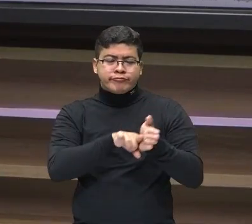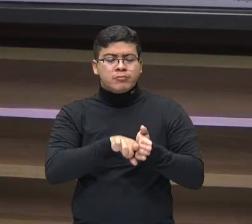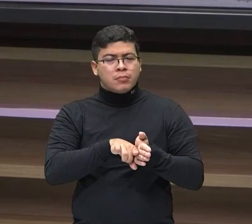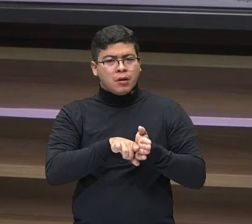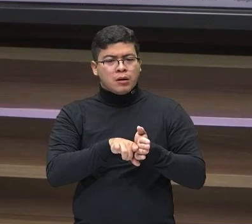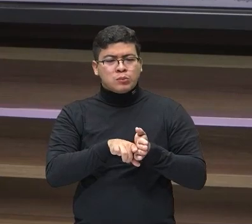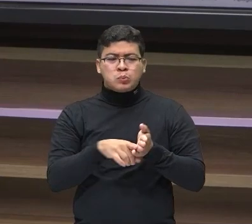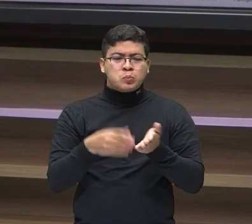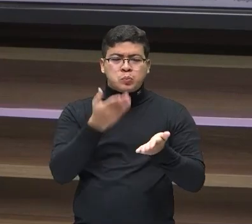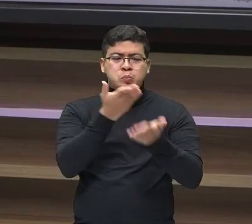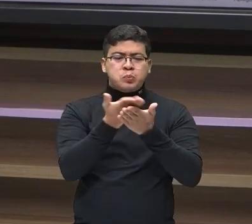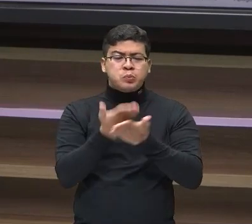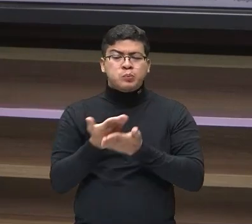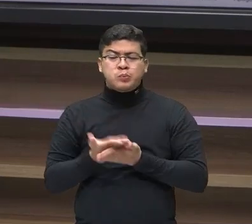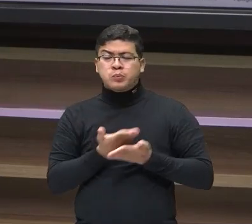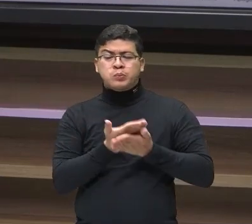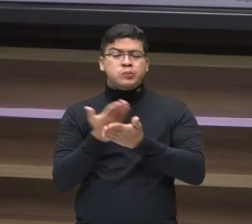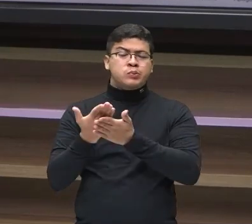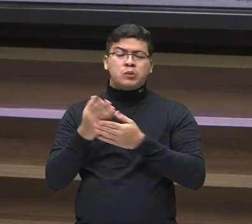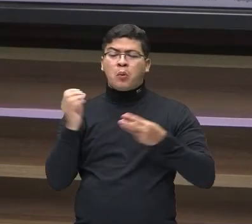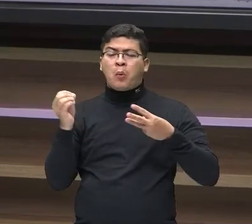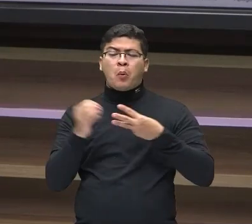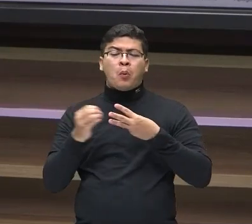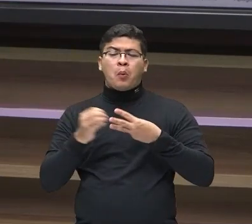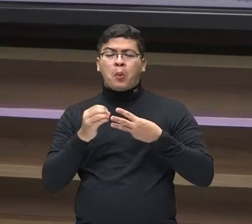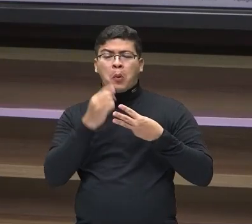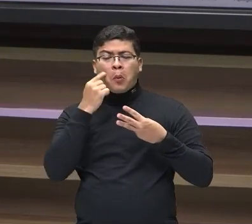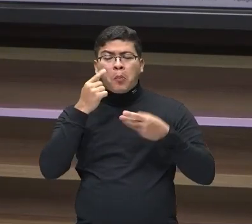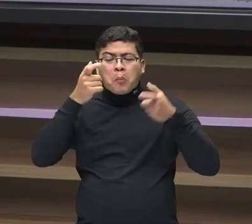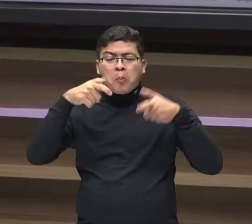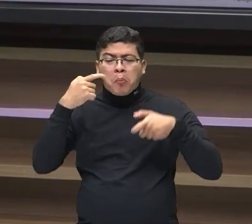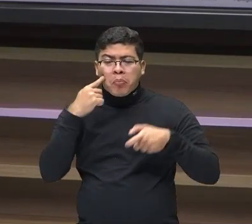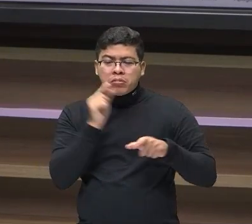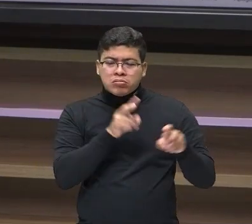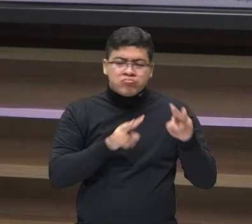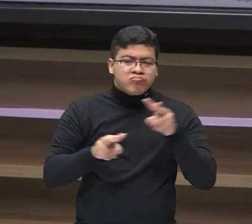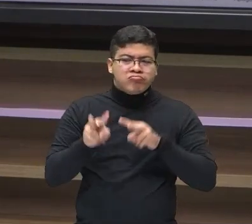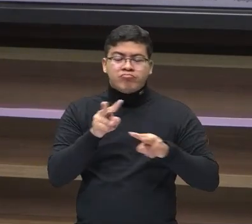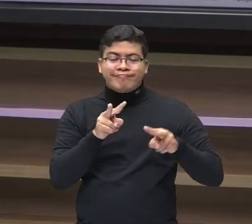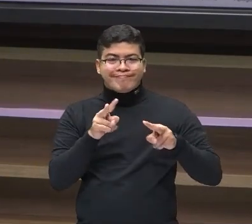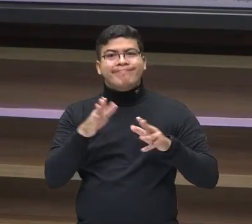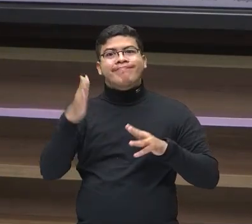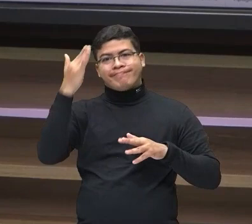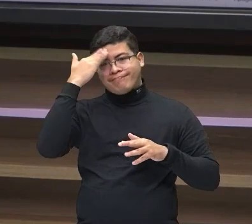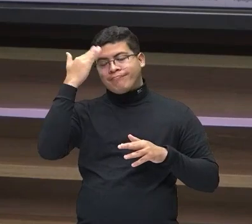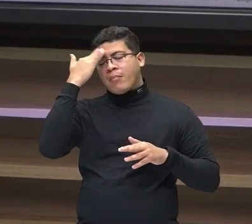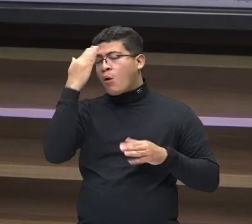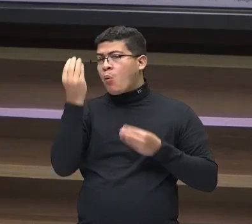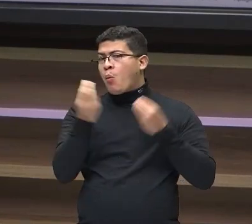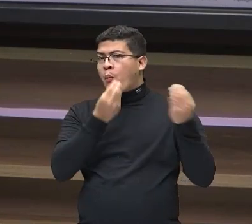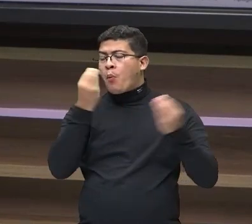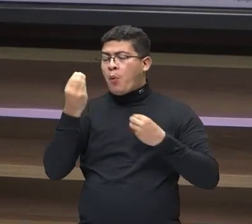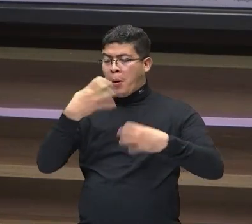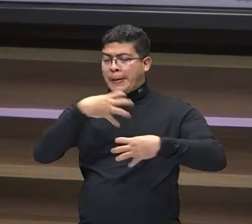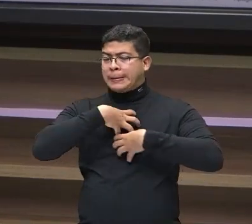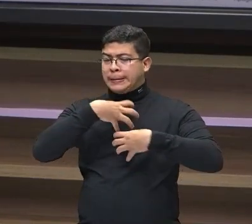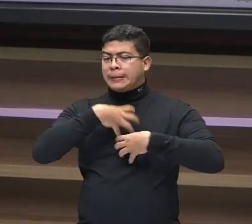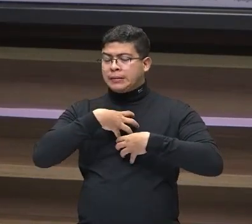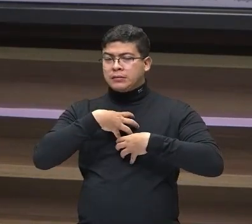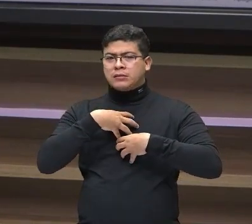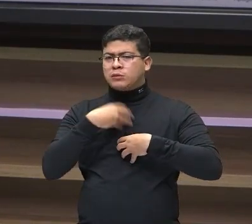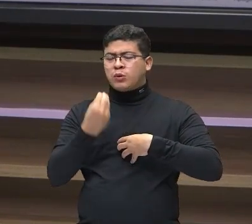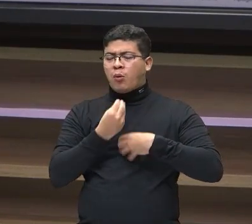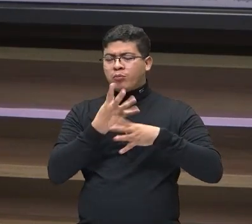estudavam, né? Eles estudavam qual era o micro-organismo que estava responsável pelaquela doença e de que maneira ele poderia erradicar